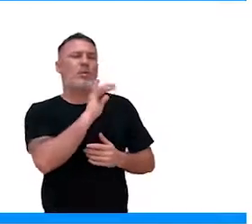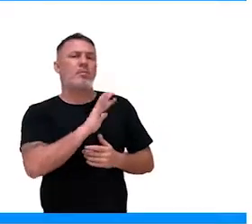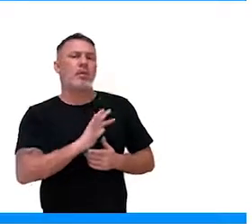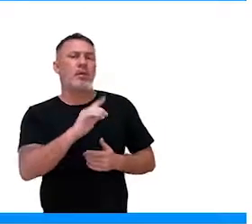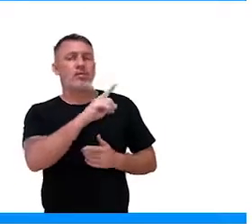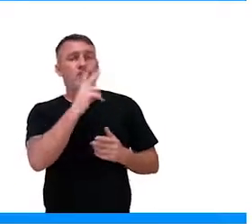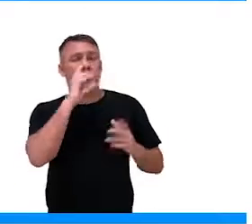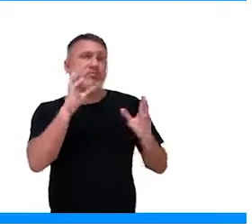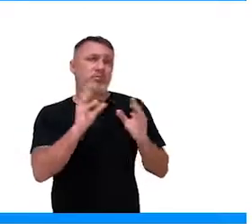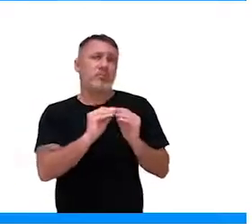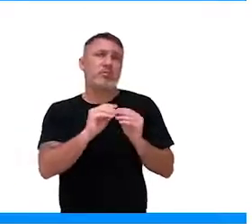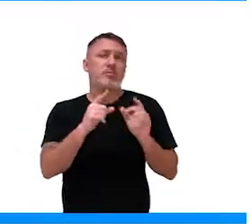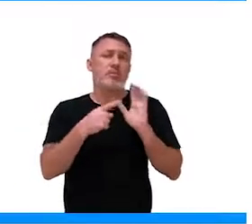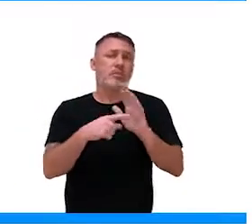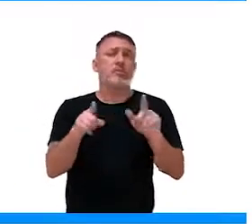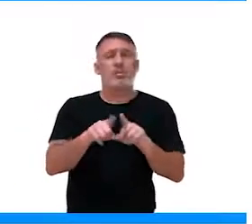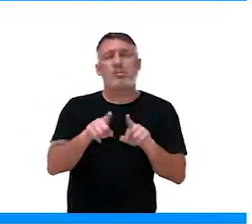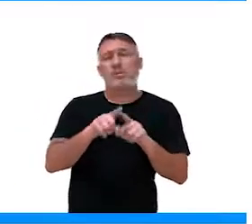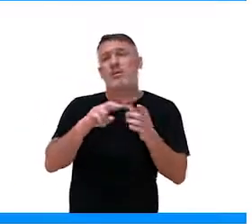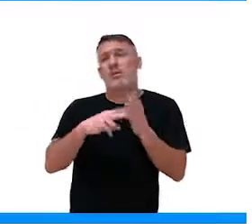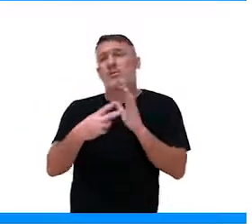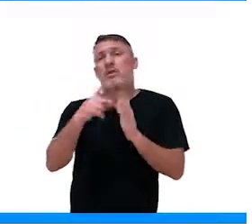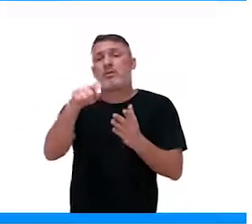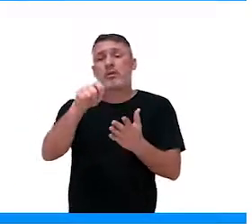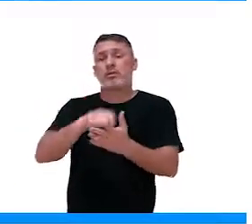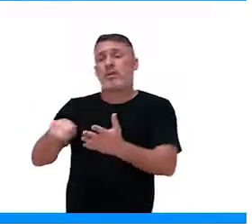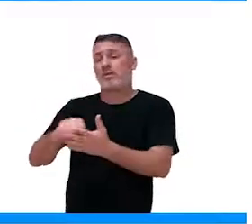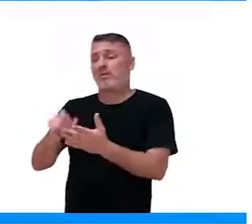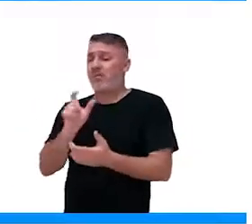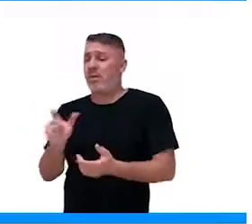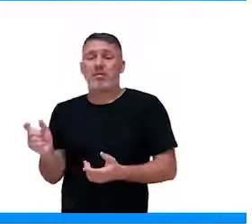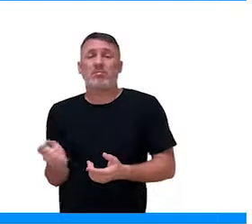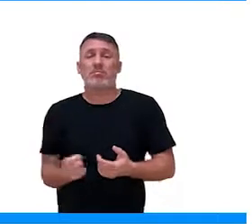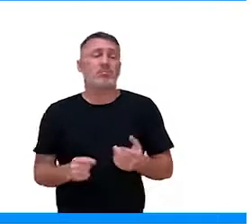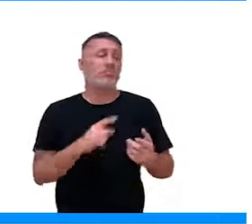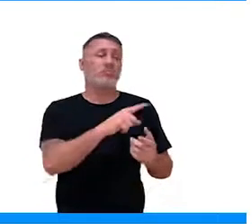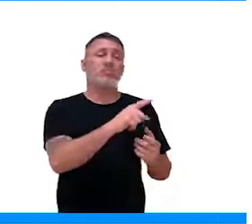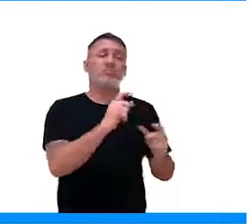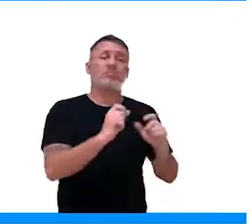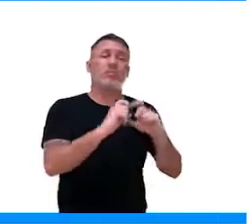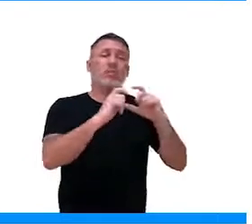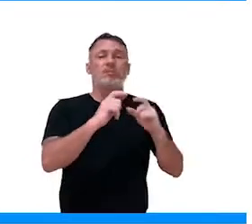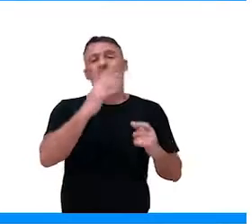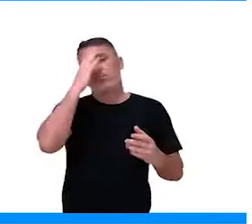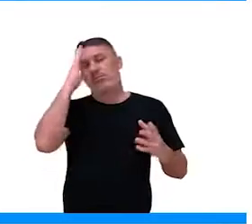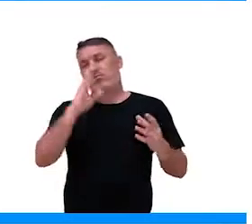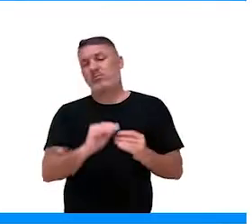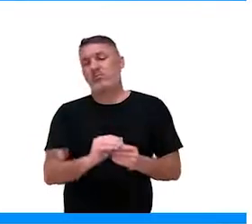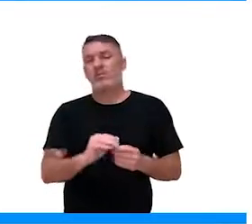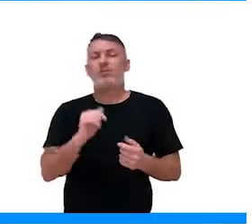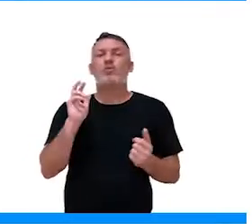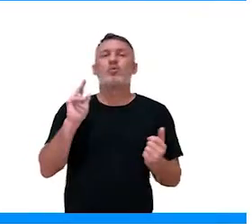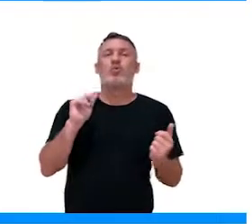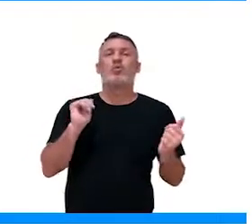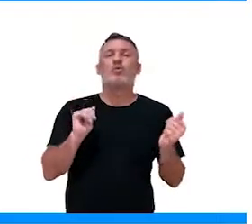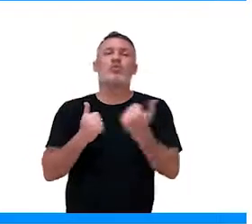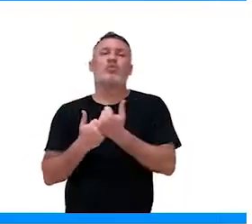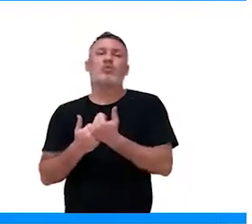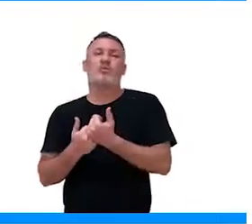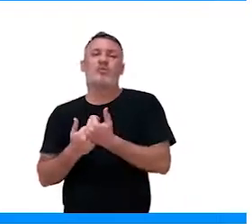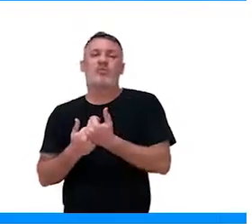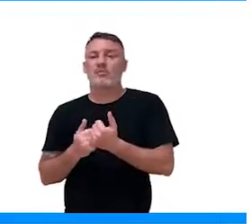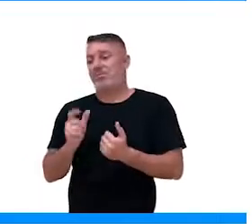imagem, ela resume ou ela traduz o que a gente poderia escrever na própria língua, né? Que é o código. A gente substitui essa